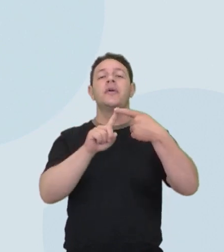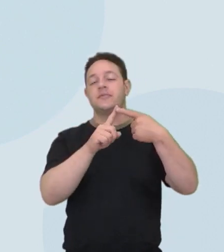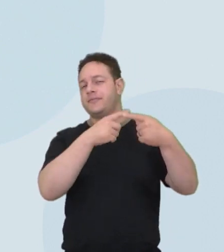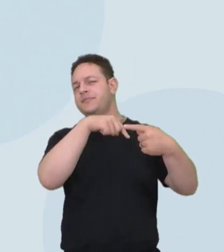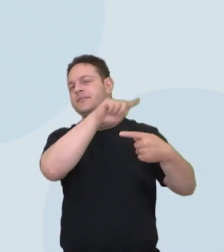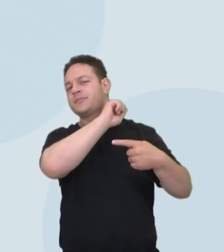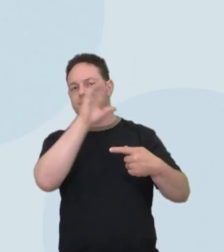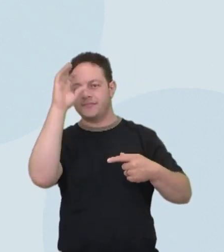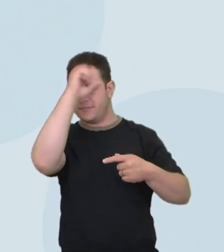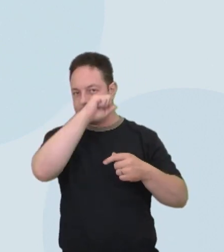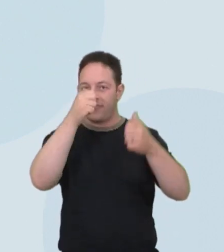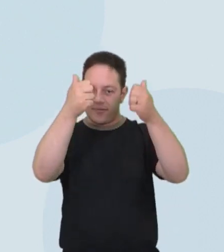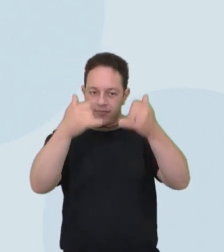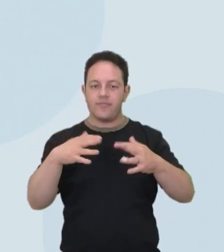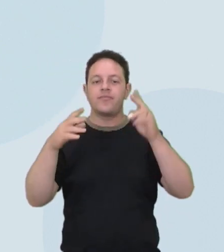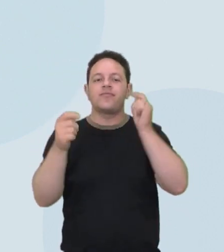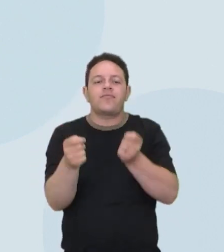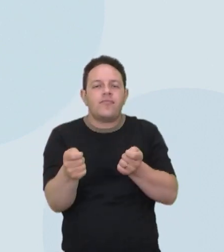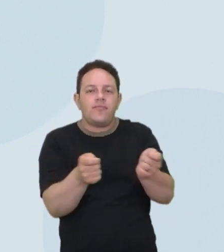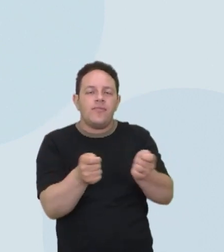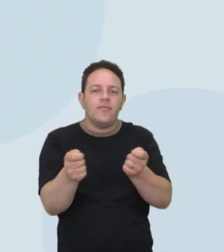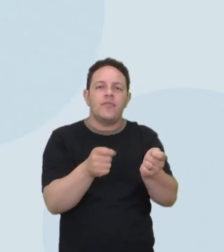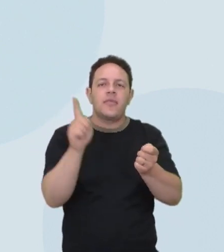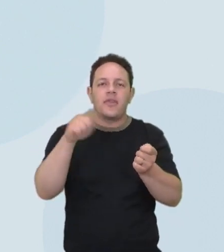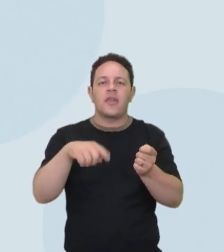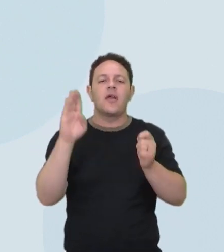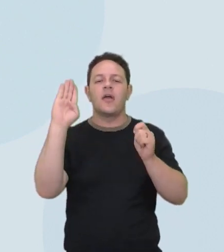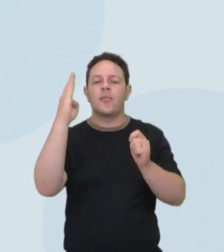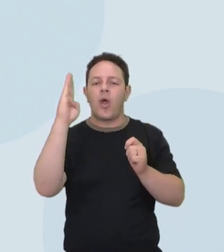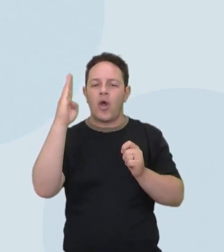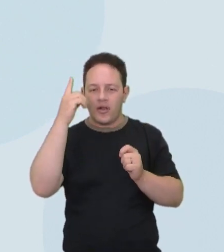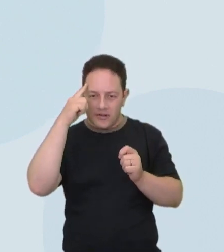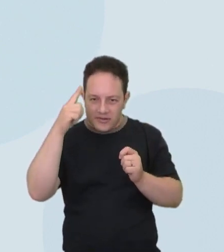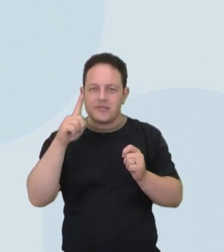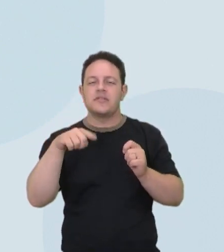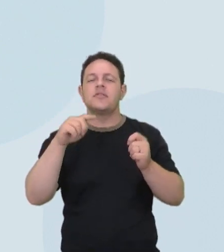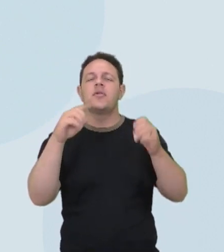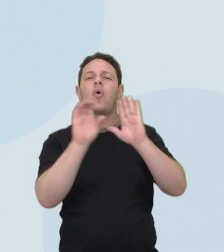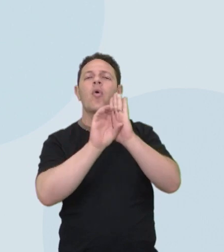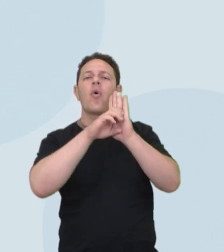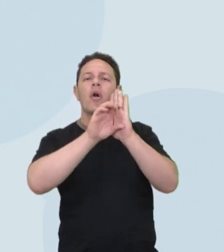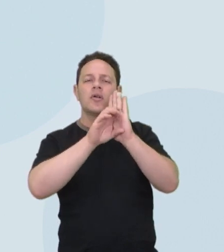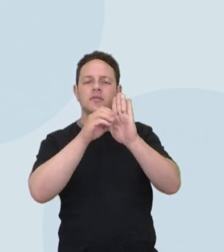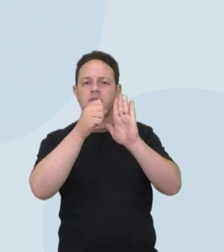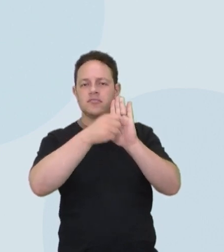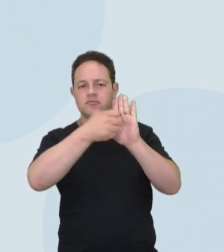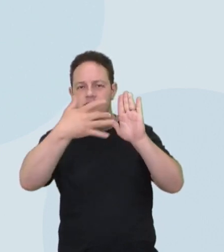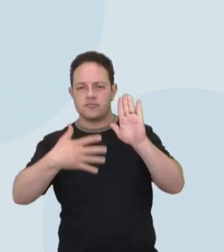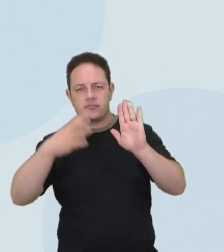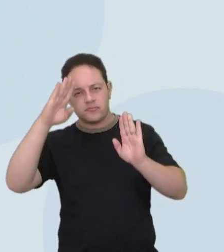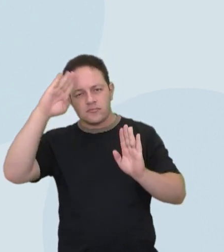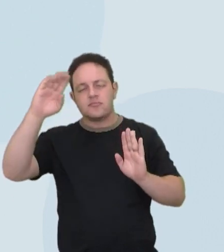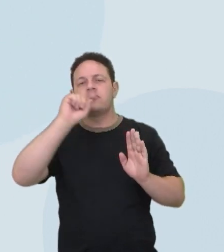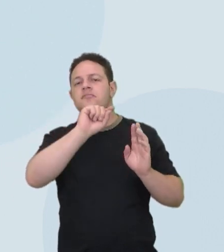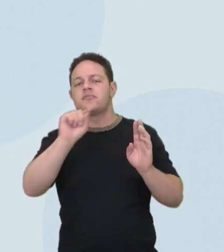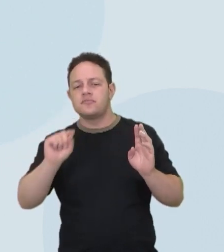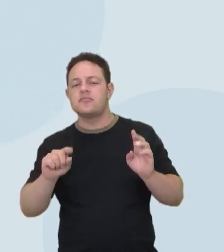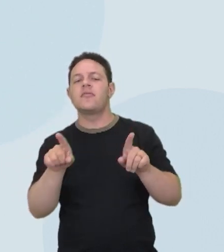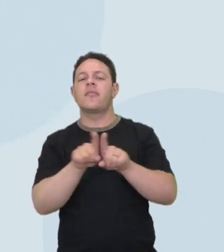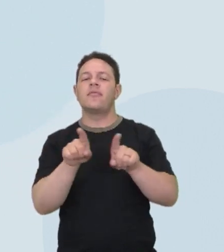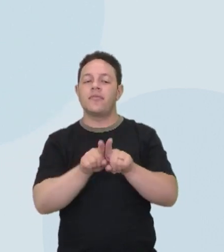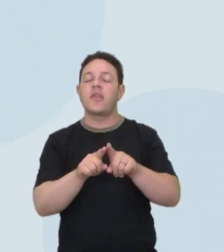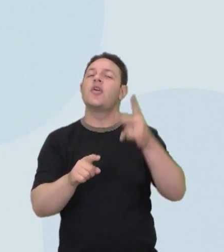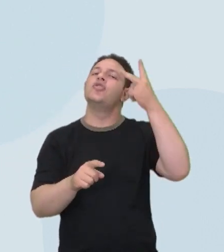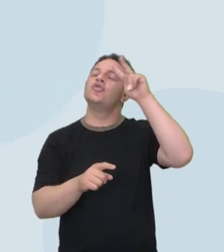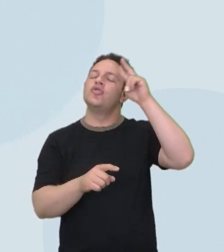falou um pouquinho sobre o controle biológico, né? Falamos aí sobre os principais conceitos, abordamos também um pouco a respeito da história